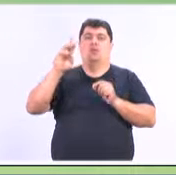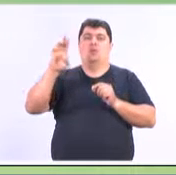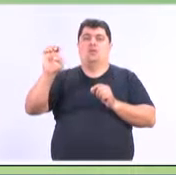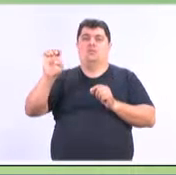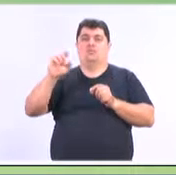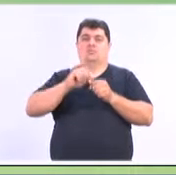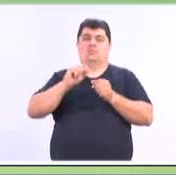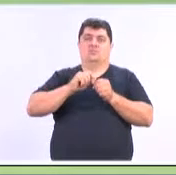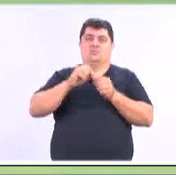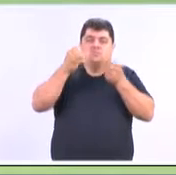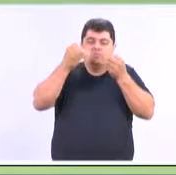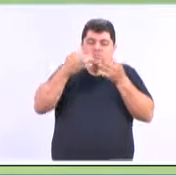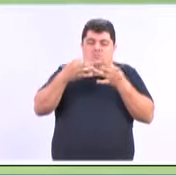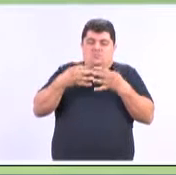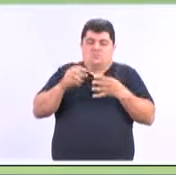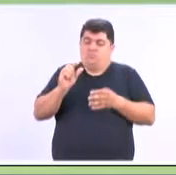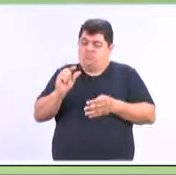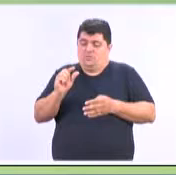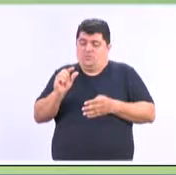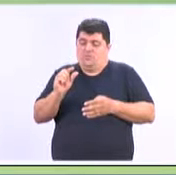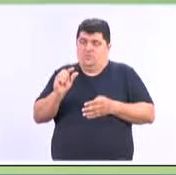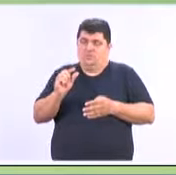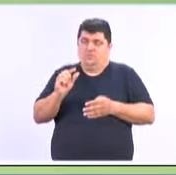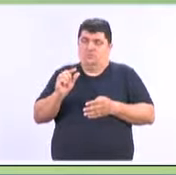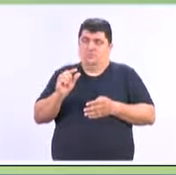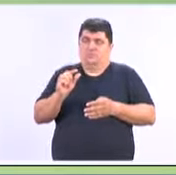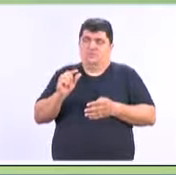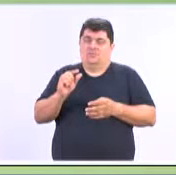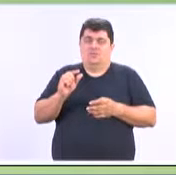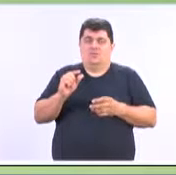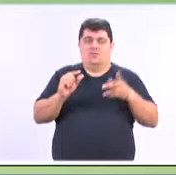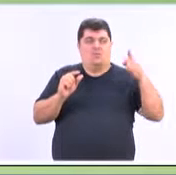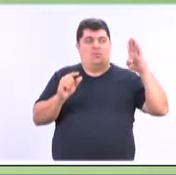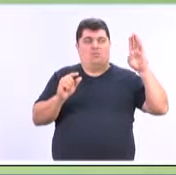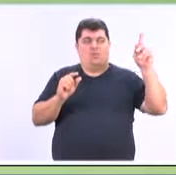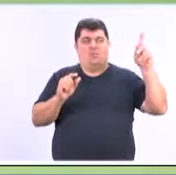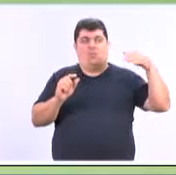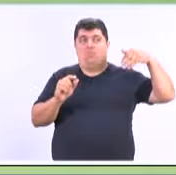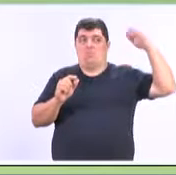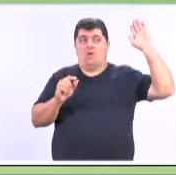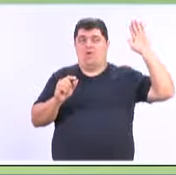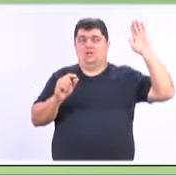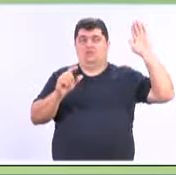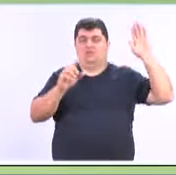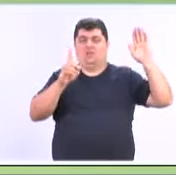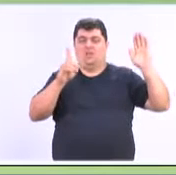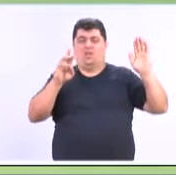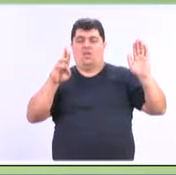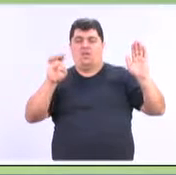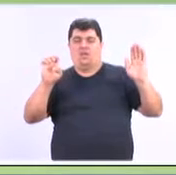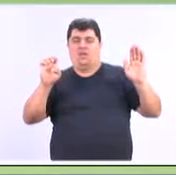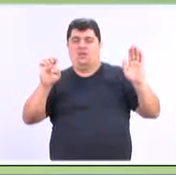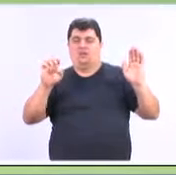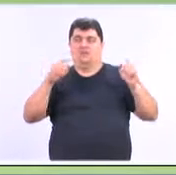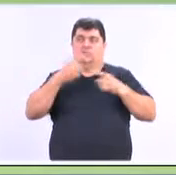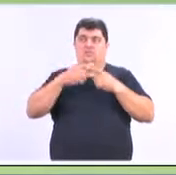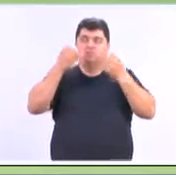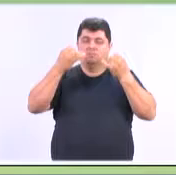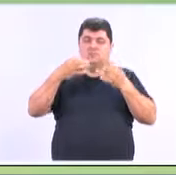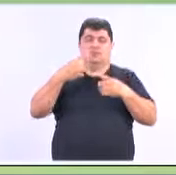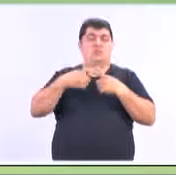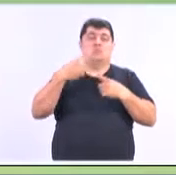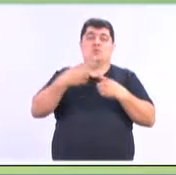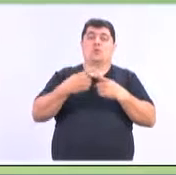aqui explicar uma partícula do balanço patrimonial, uma parte do balanço patrimonial. Ela vem explicar o porquê que você teve